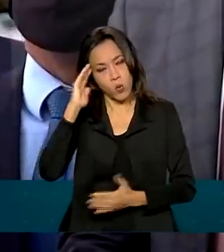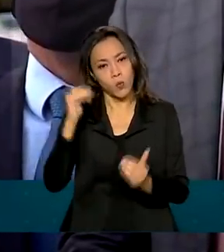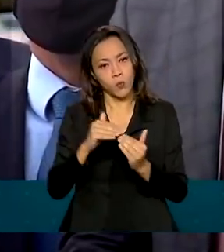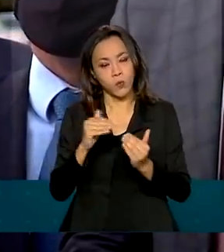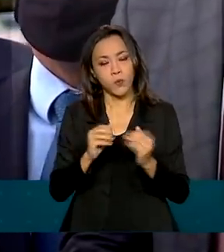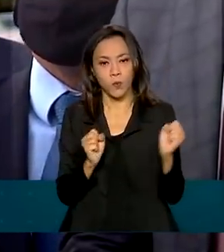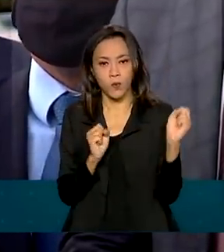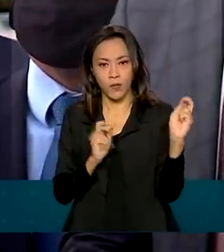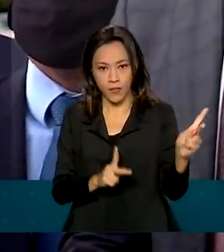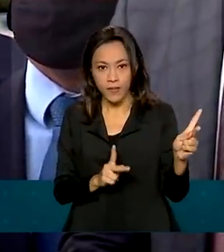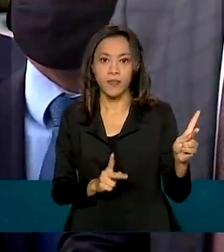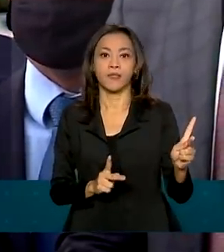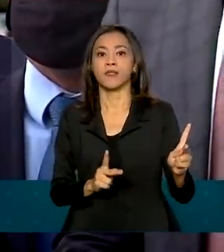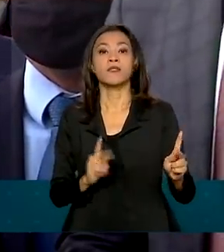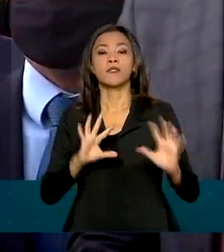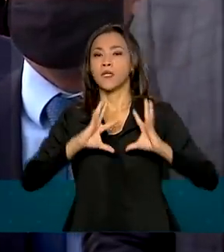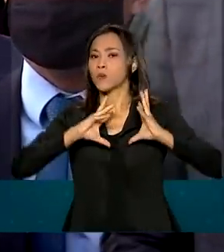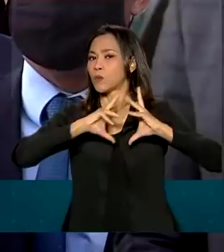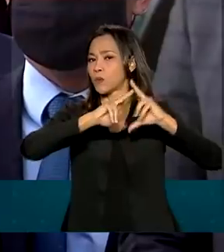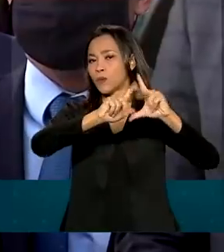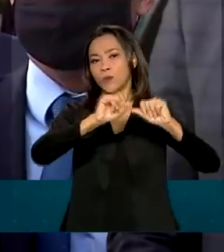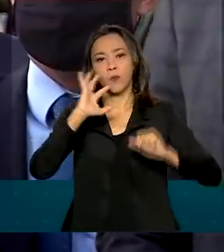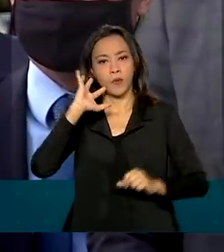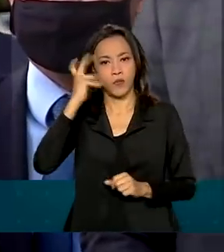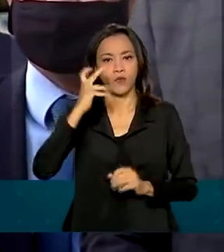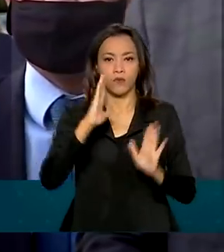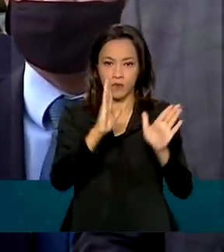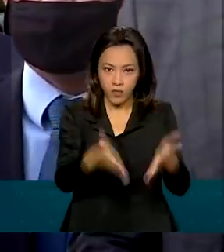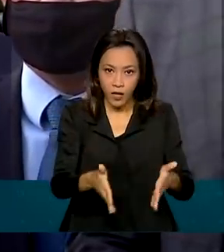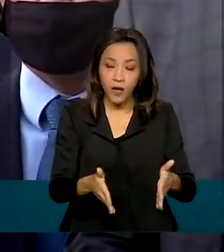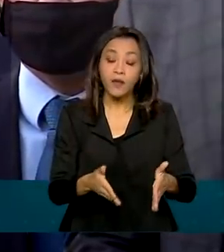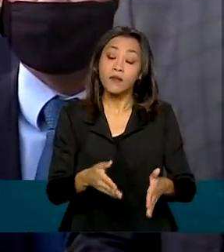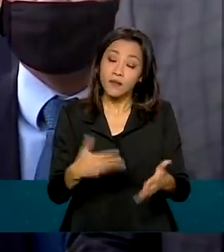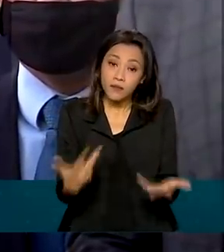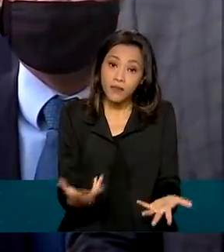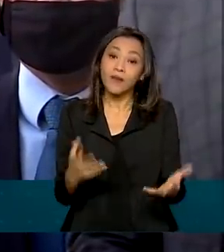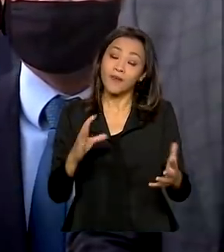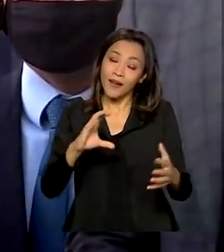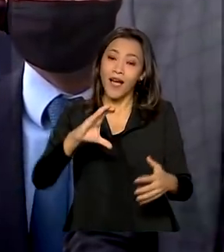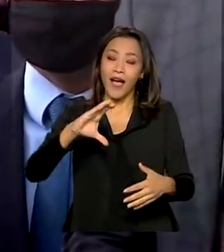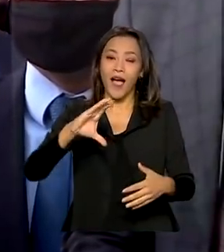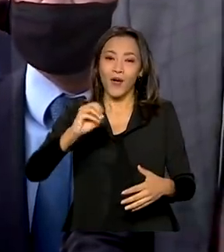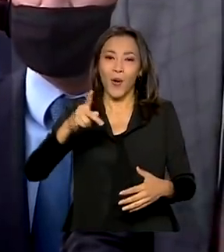por parte da série diz tudo resolvido e acredita então que a Copa América seja realizada